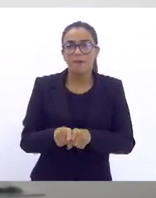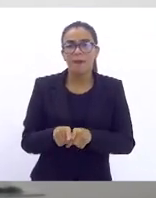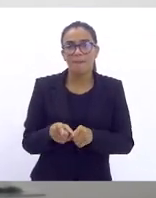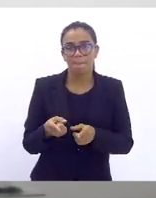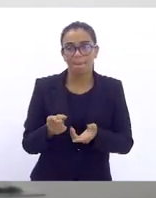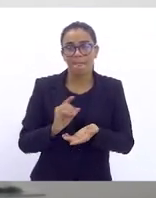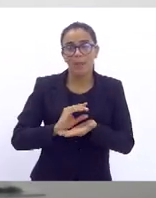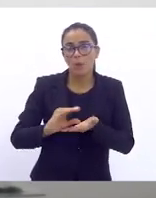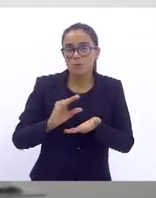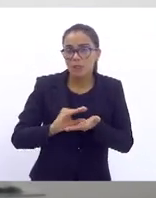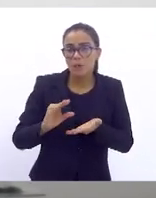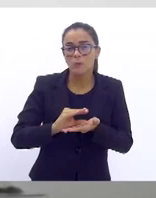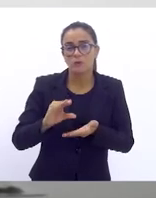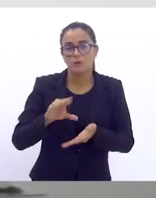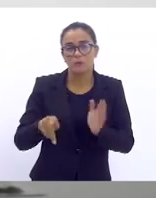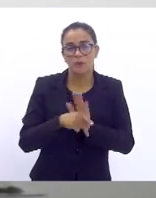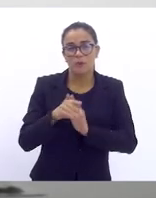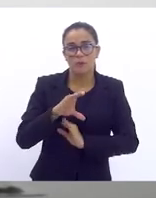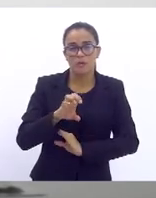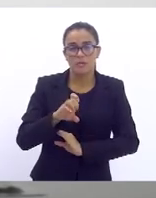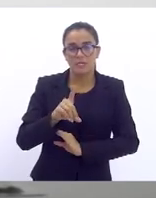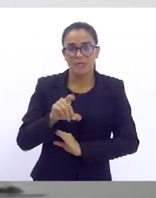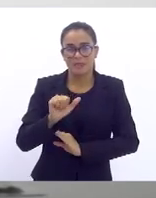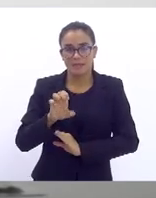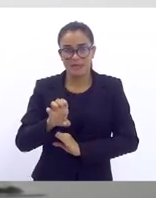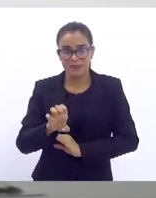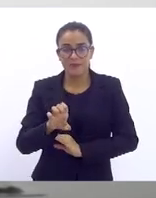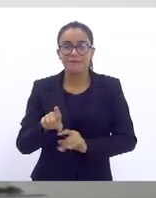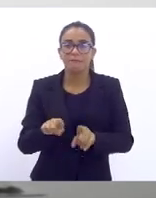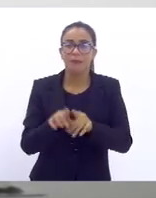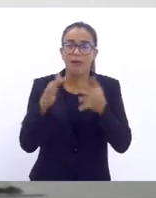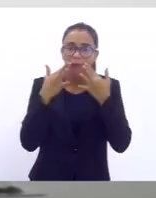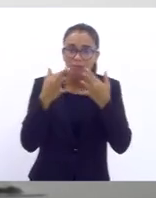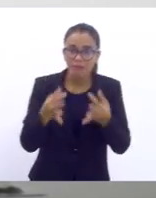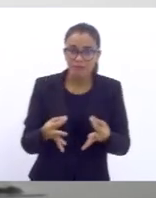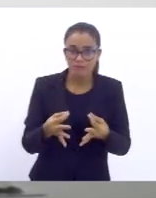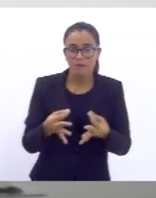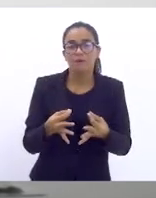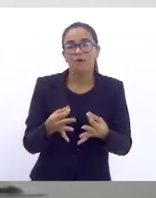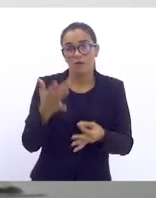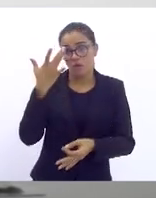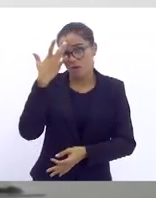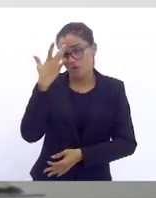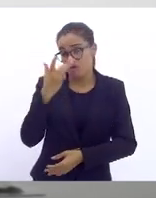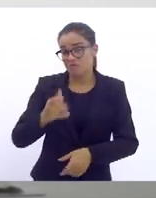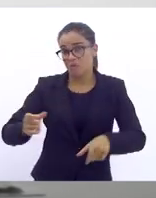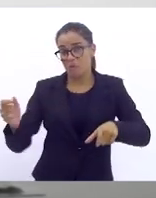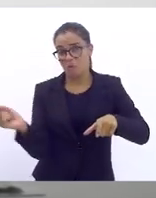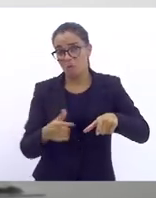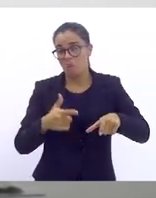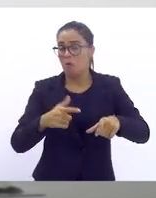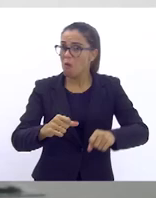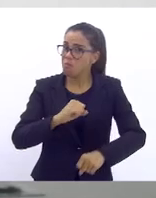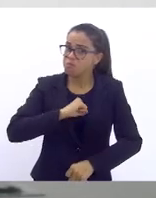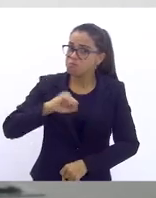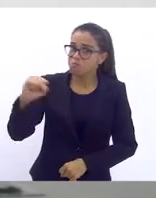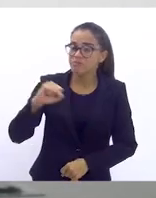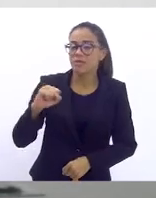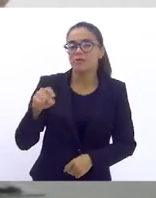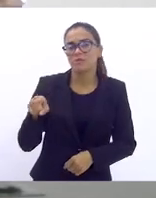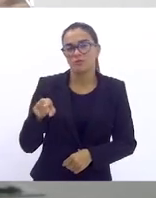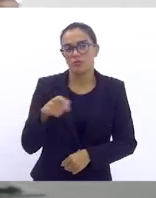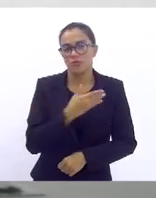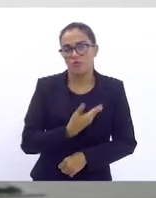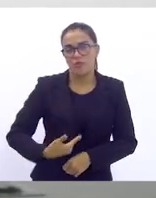CEDAE de maneira responsável isso é importante a gente ter atenção para isso acho que foi um golaço do governo Cláudio a gente sabe só que agora tem que saber